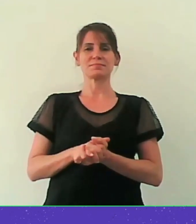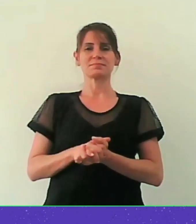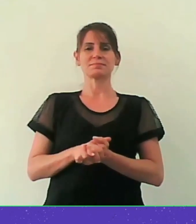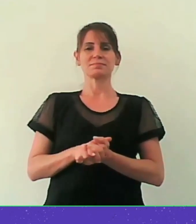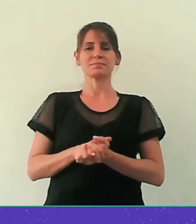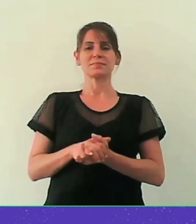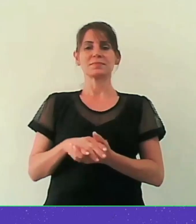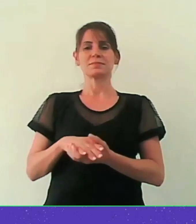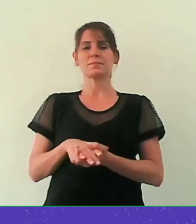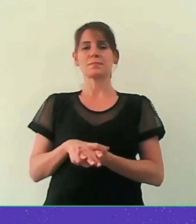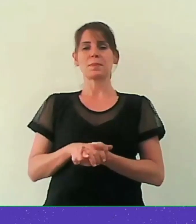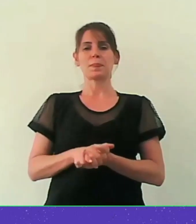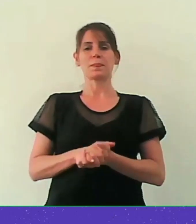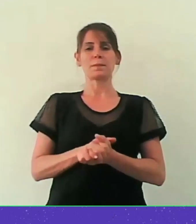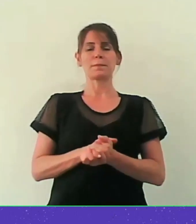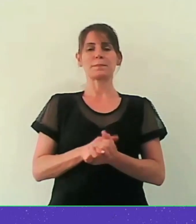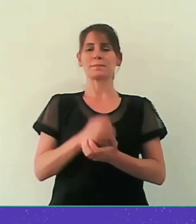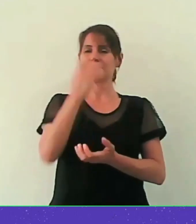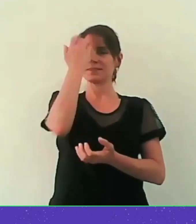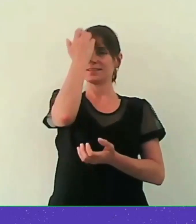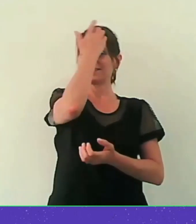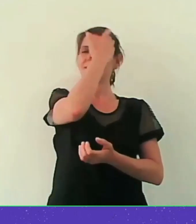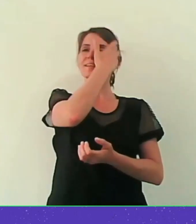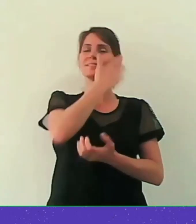Não entenderam nada, né?